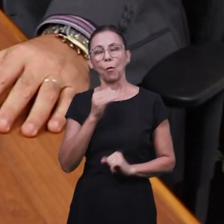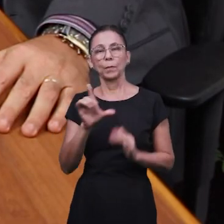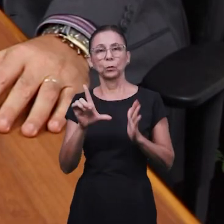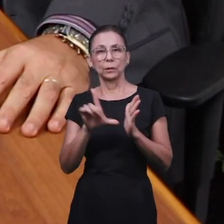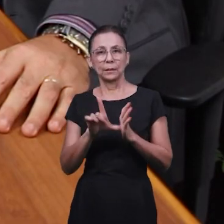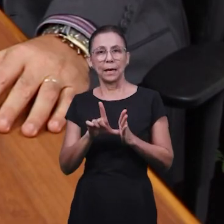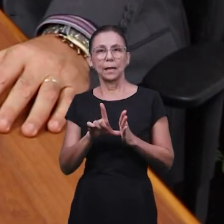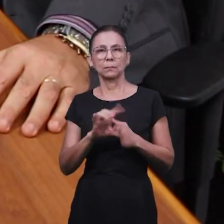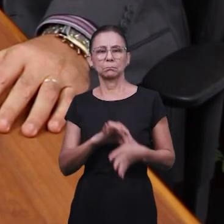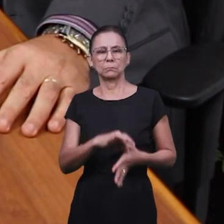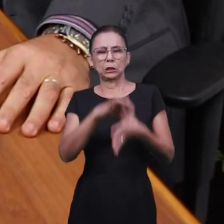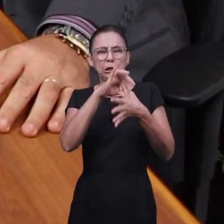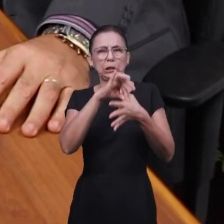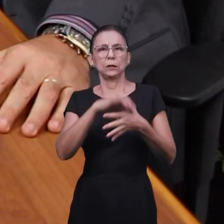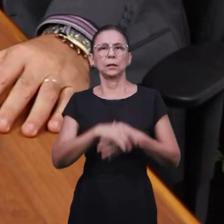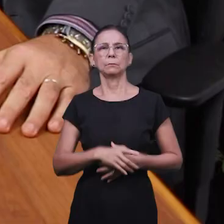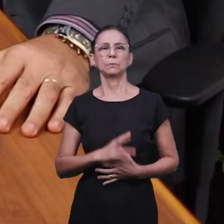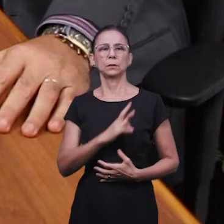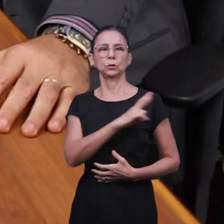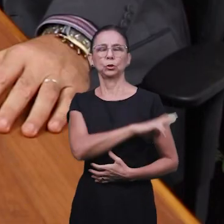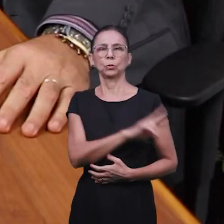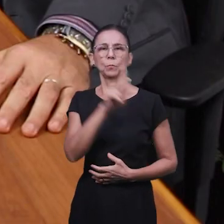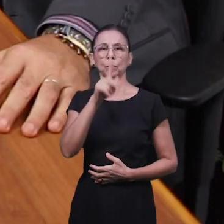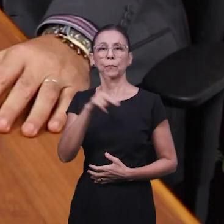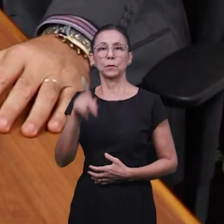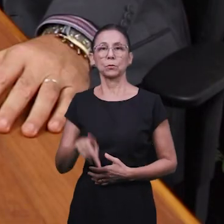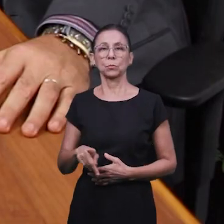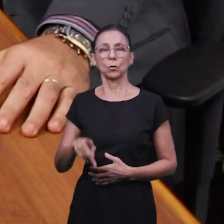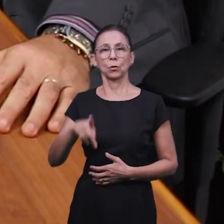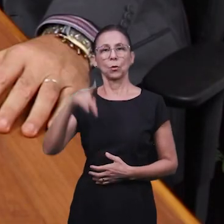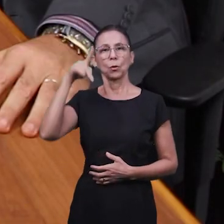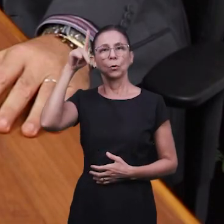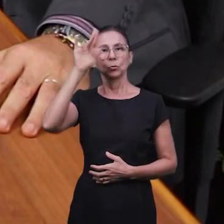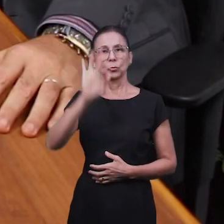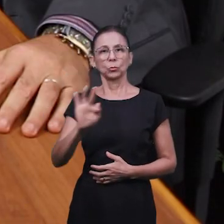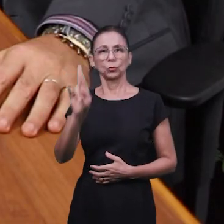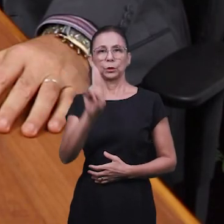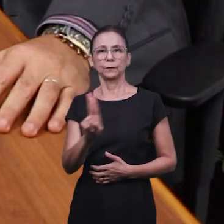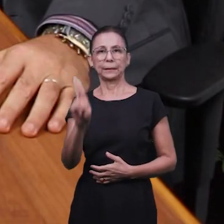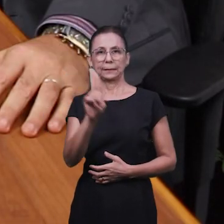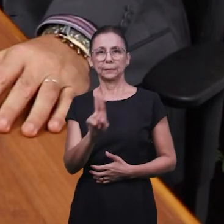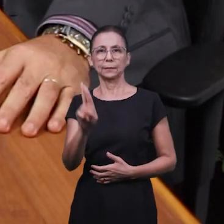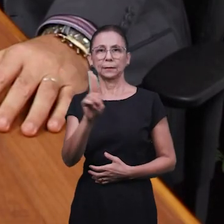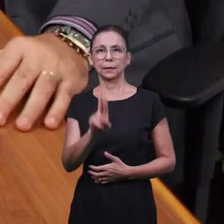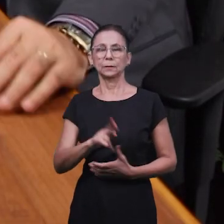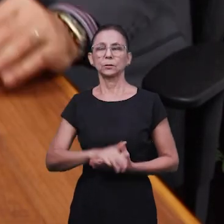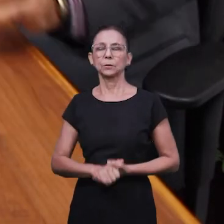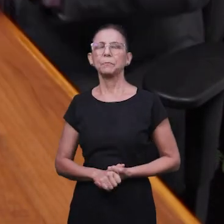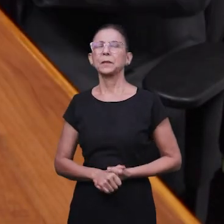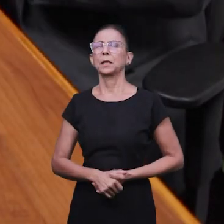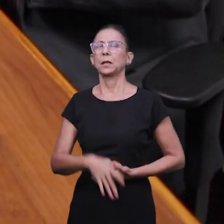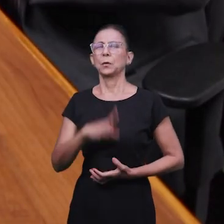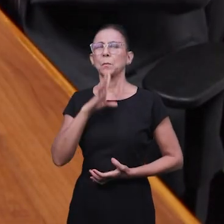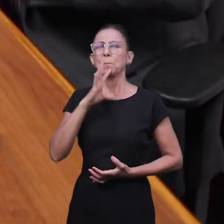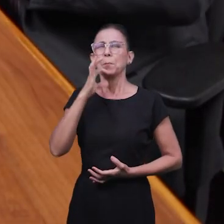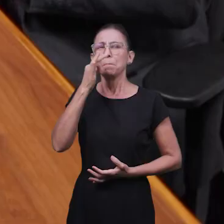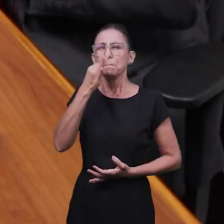era professor de universidade, e conhecia perfeitamente o grego e o